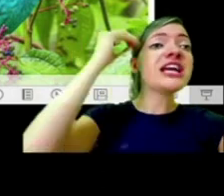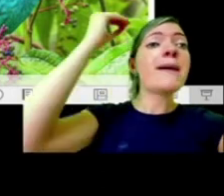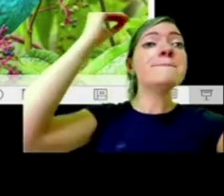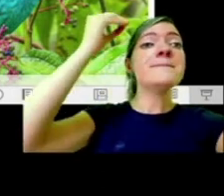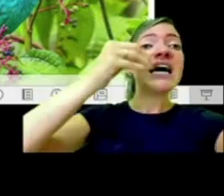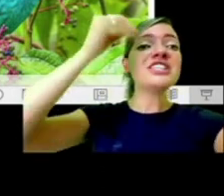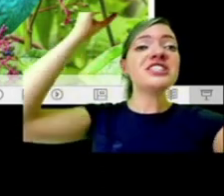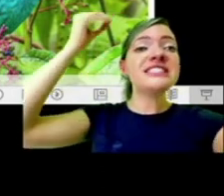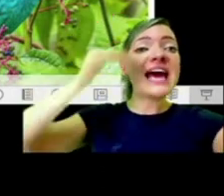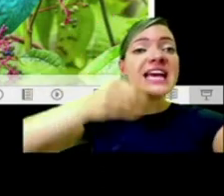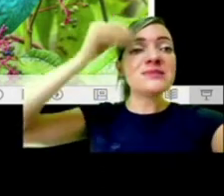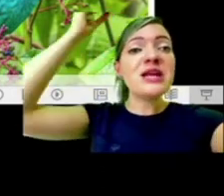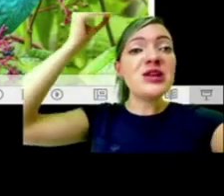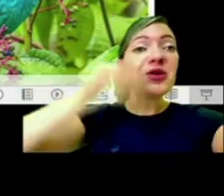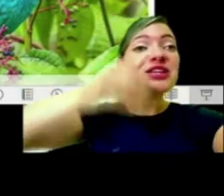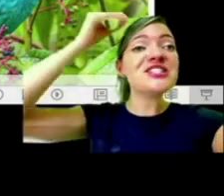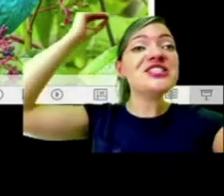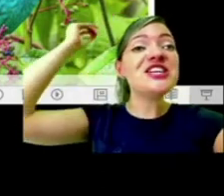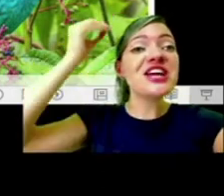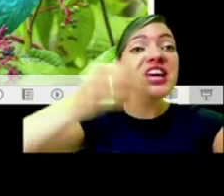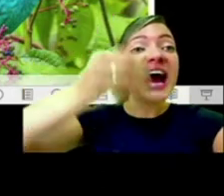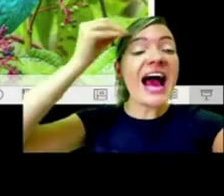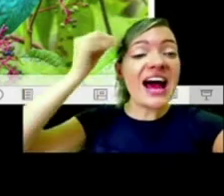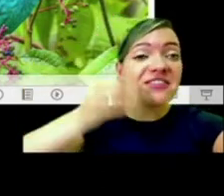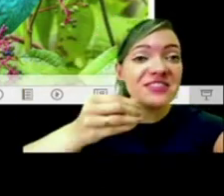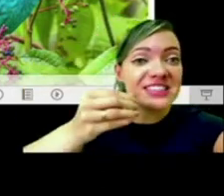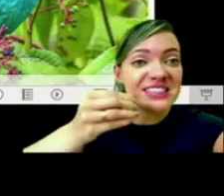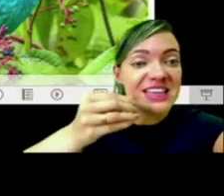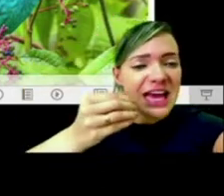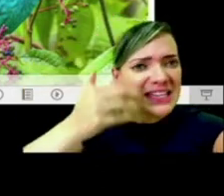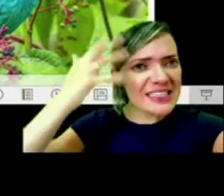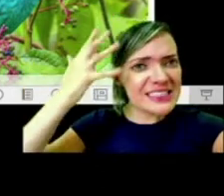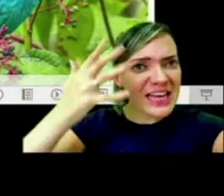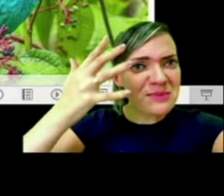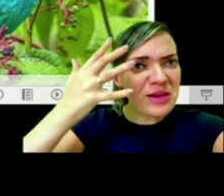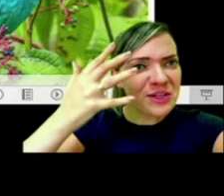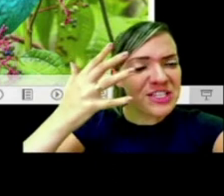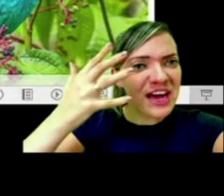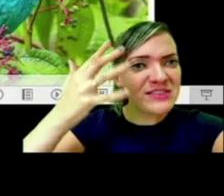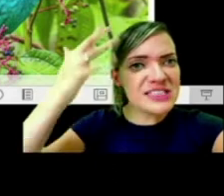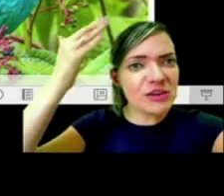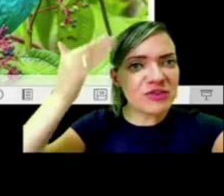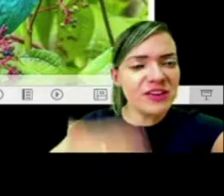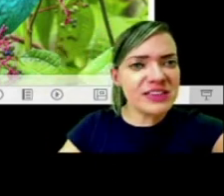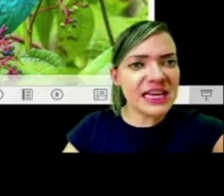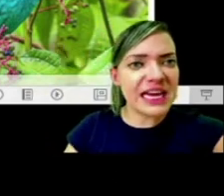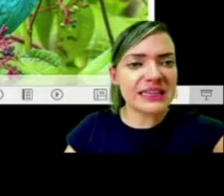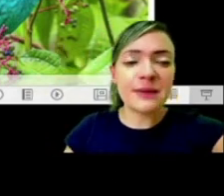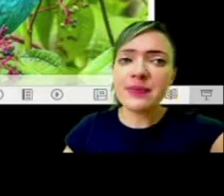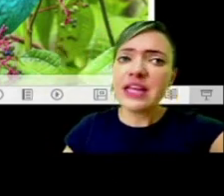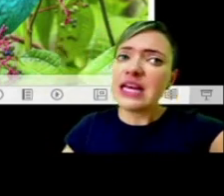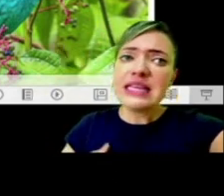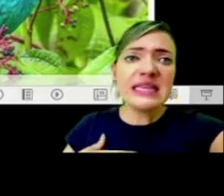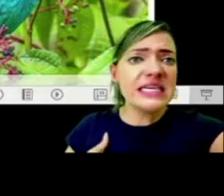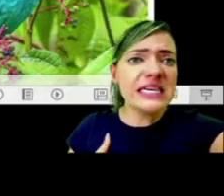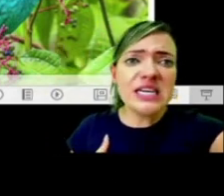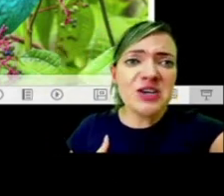ela vai gerar mais de 10 milhões de aves. Essas 10 milhões de aves estão vivas,